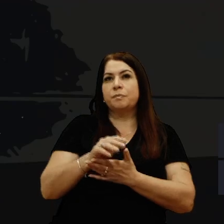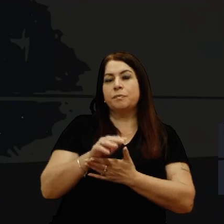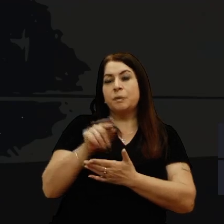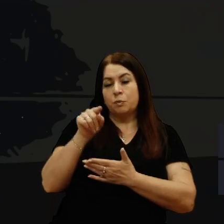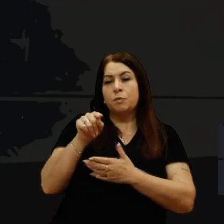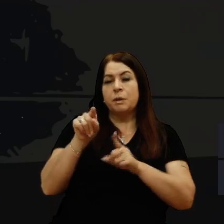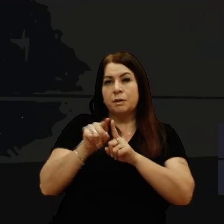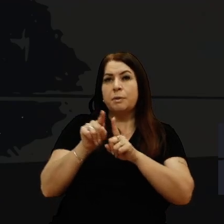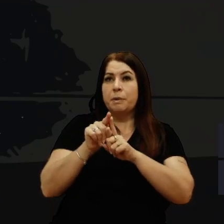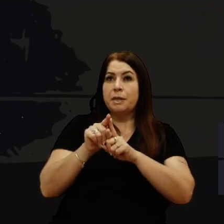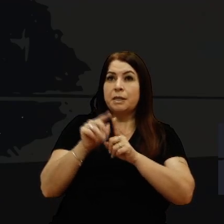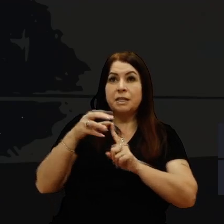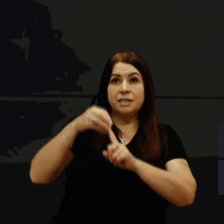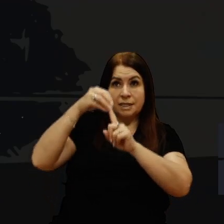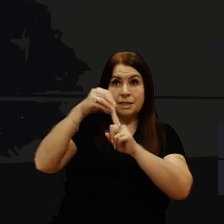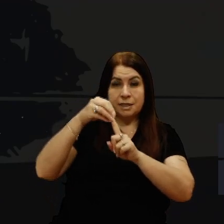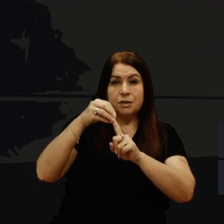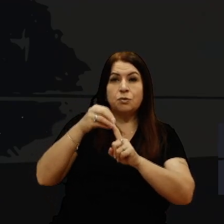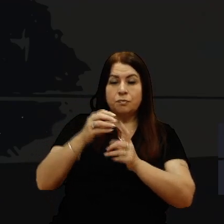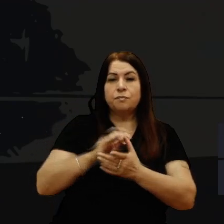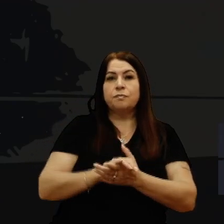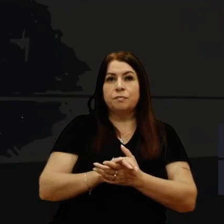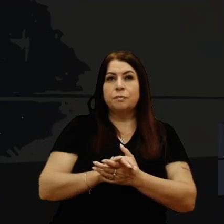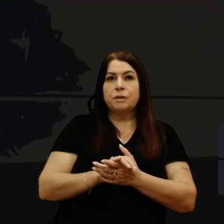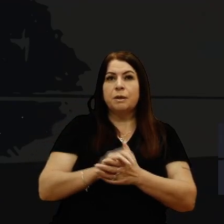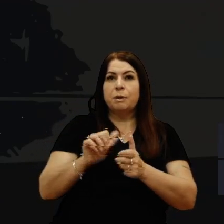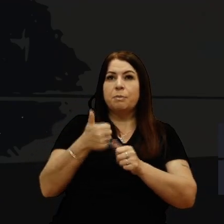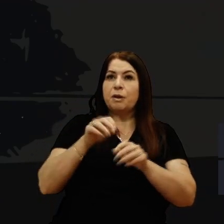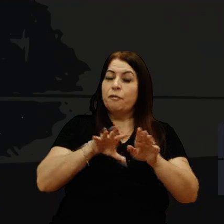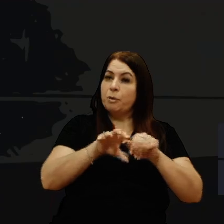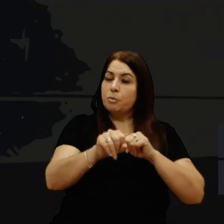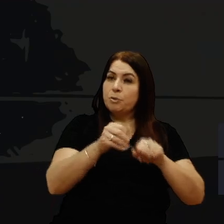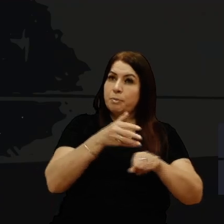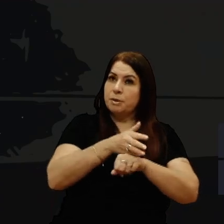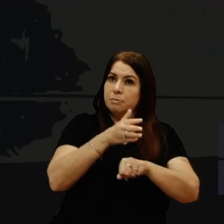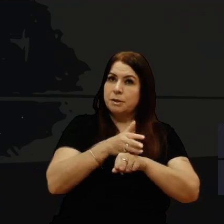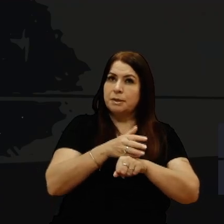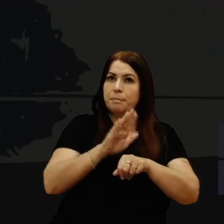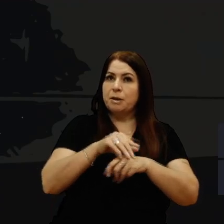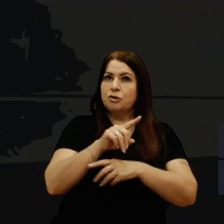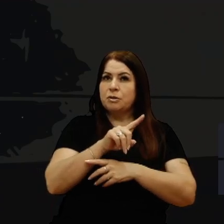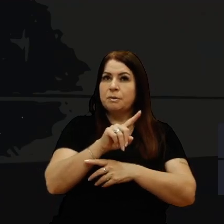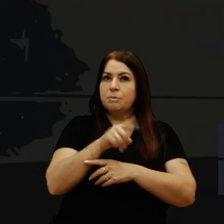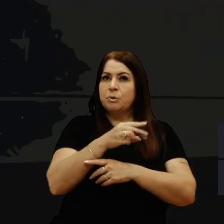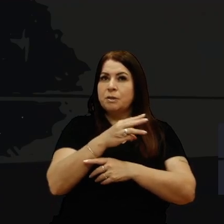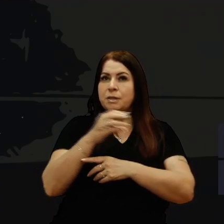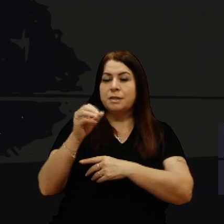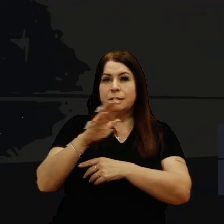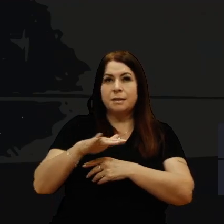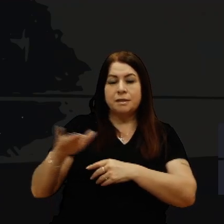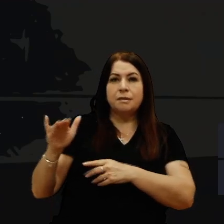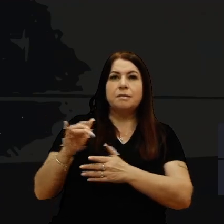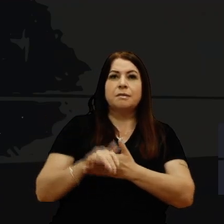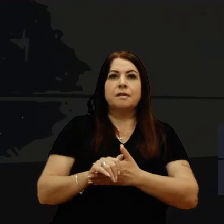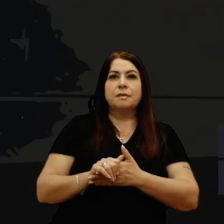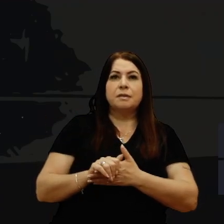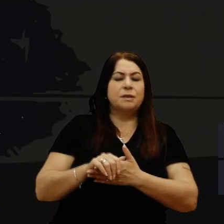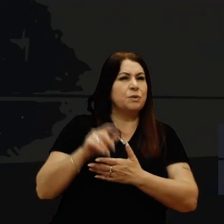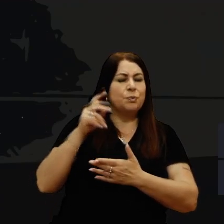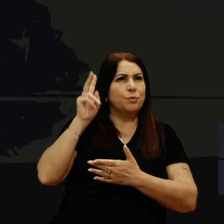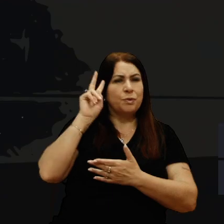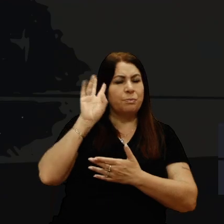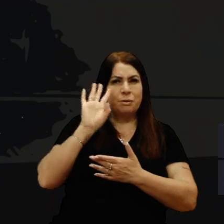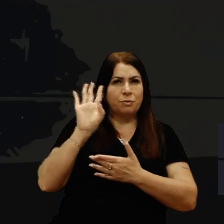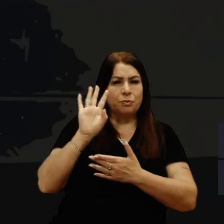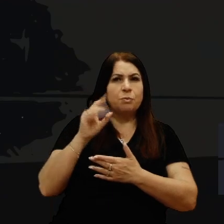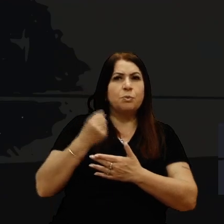Fernandes, está se destacando muito. Na primeira formatura que eu participei foram mais de 1.300 crianças, agora eu não vou arriscar